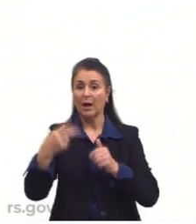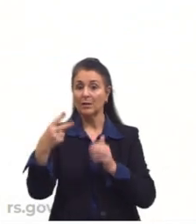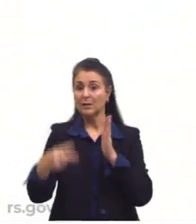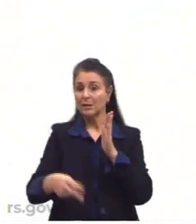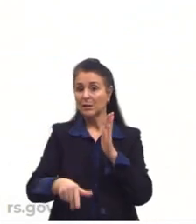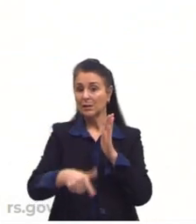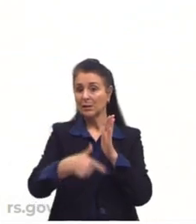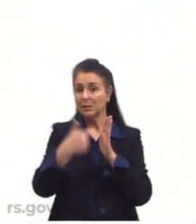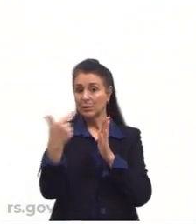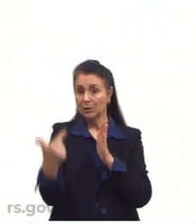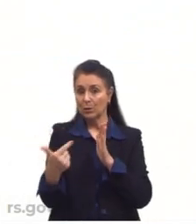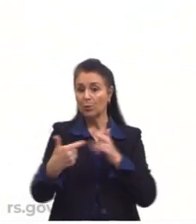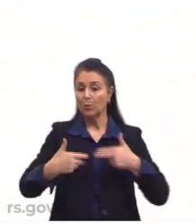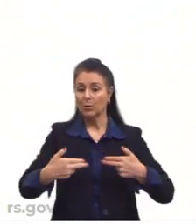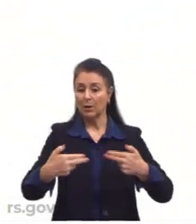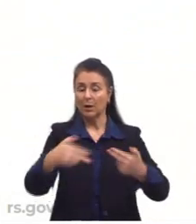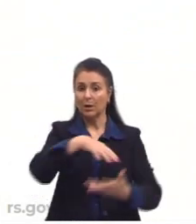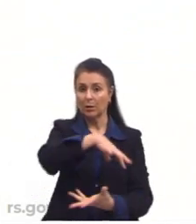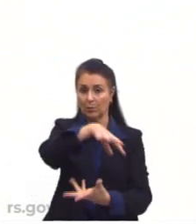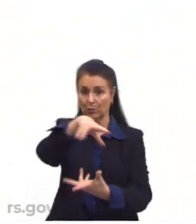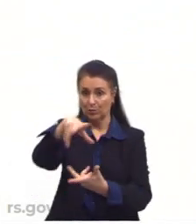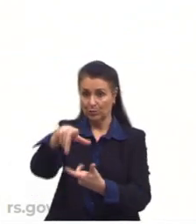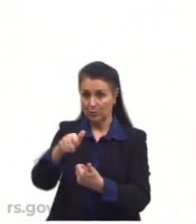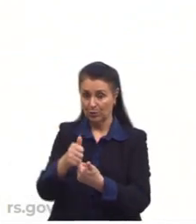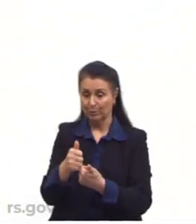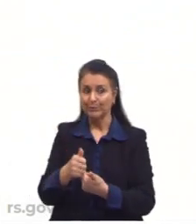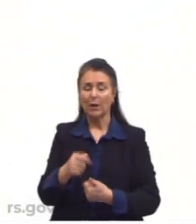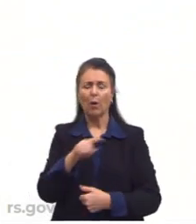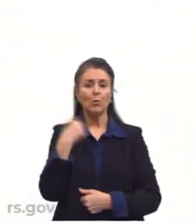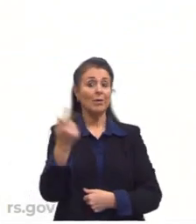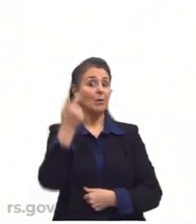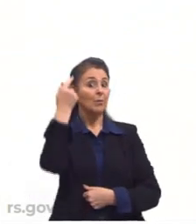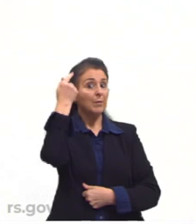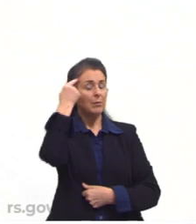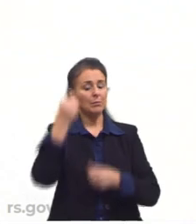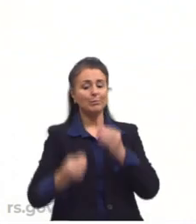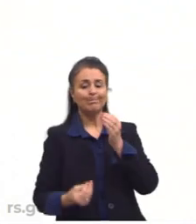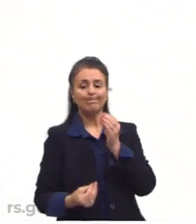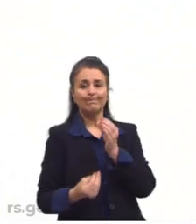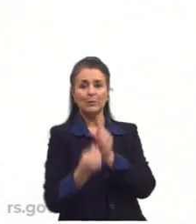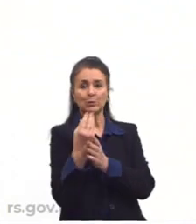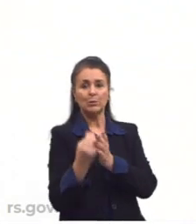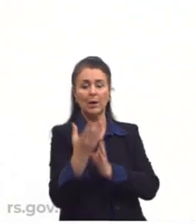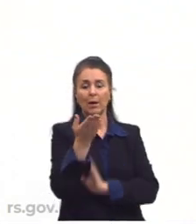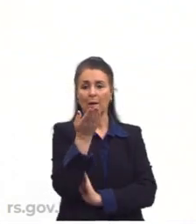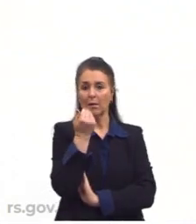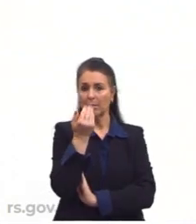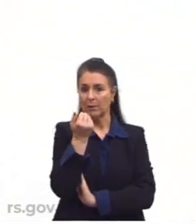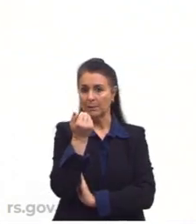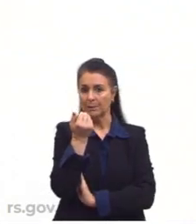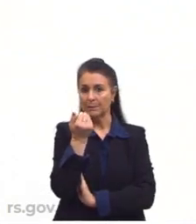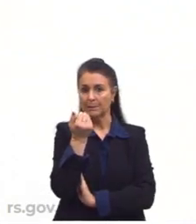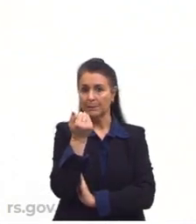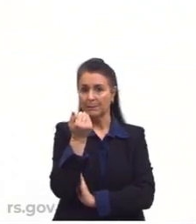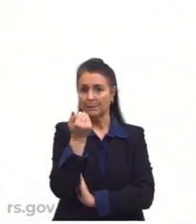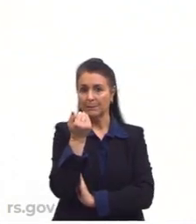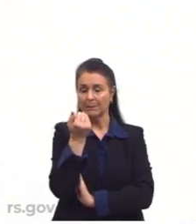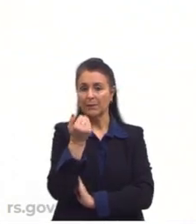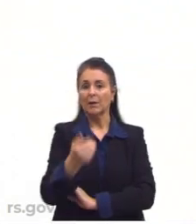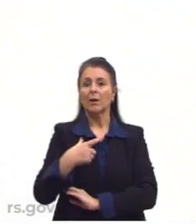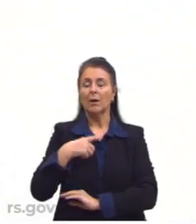a o pensamento tá a gurizada de produzir alimento certo bom a